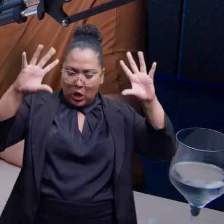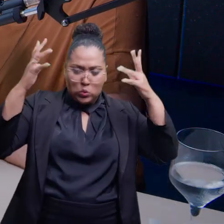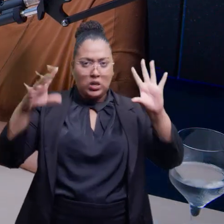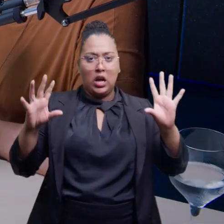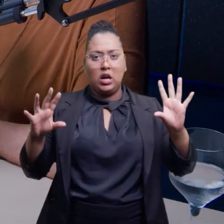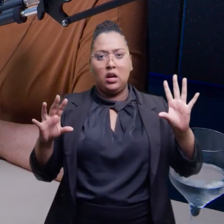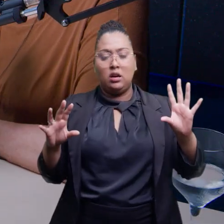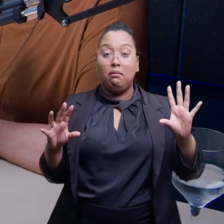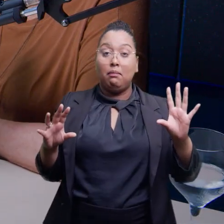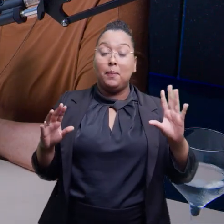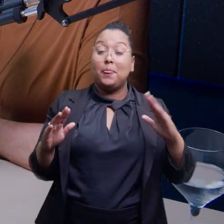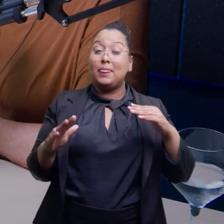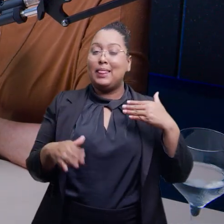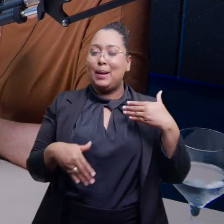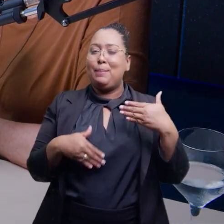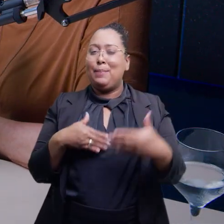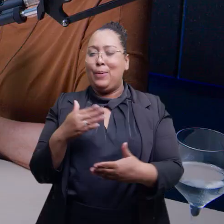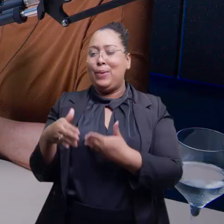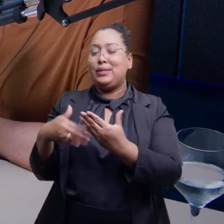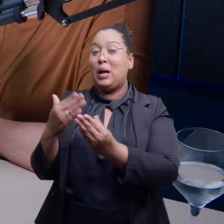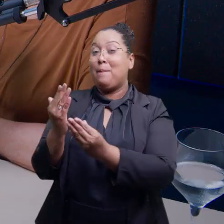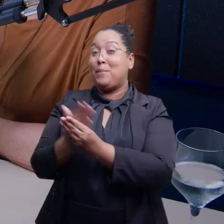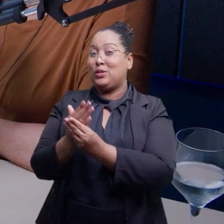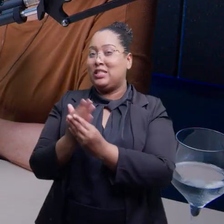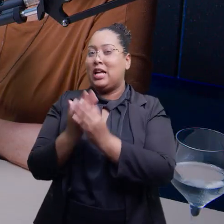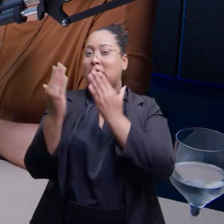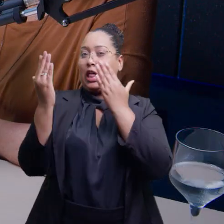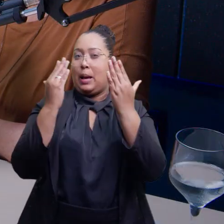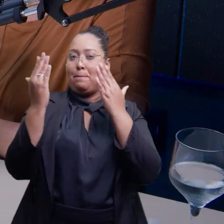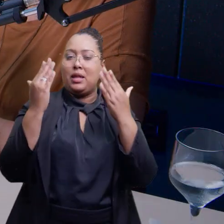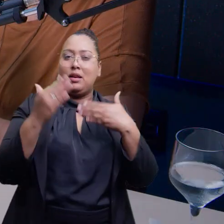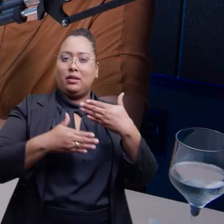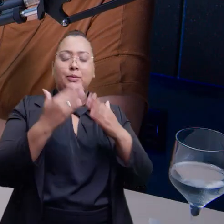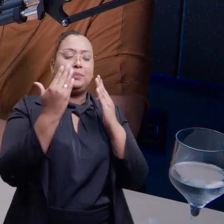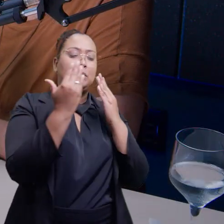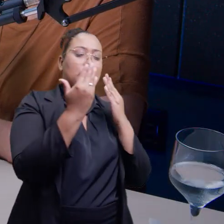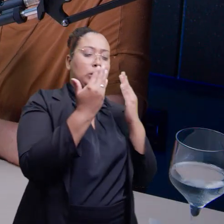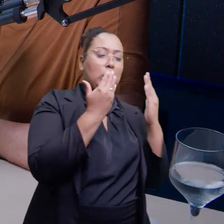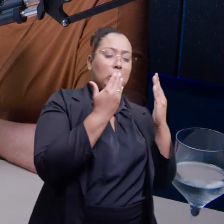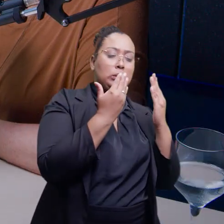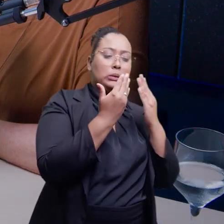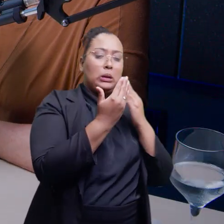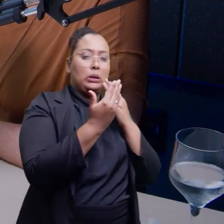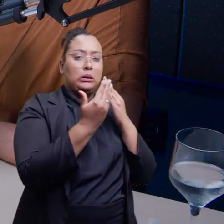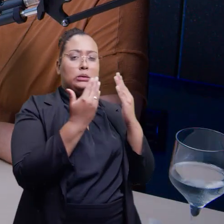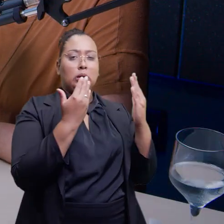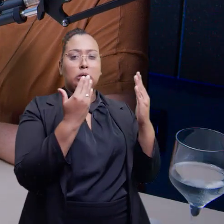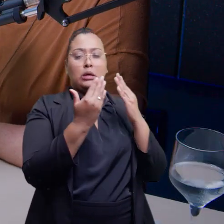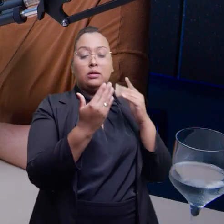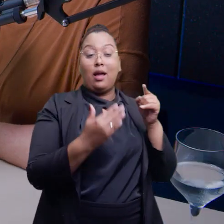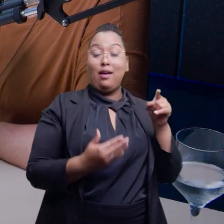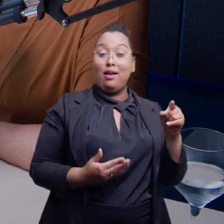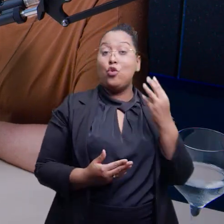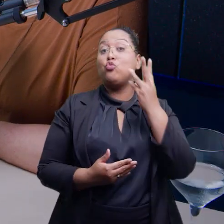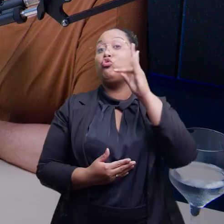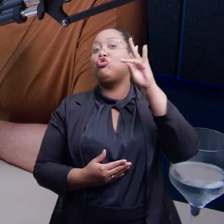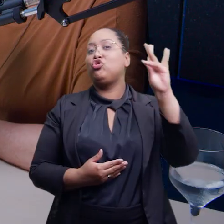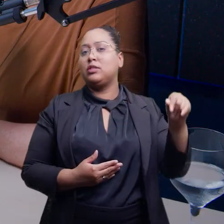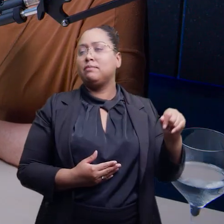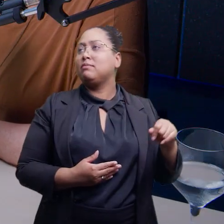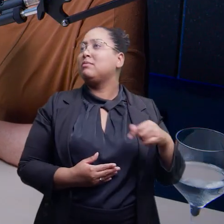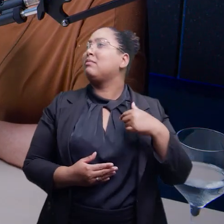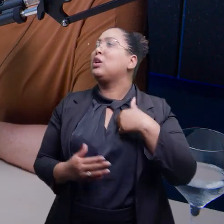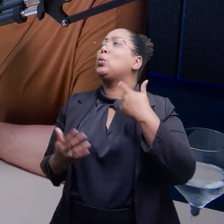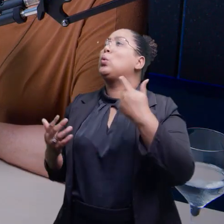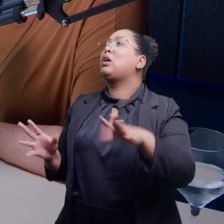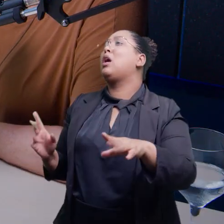quero, não quero, não quero. Conforme foi avançando o processo terapêutico com esse jovem um dia fala assim,